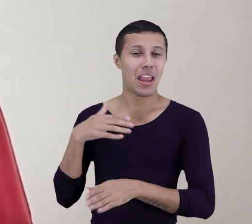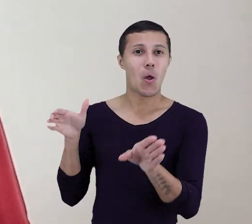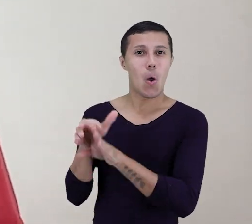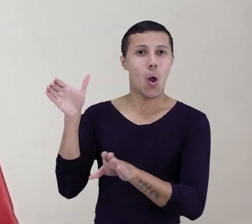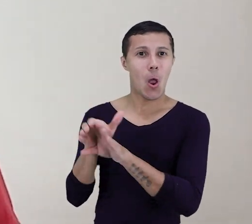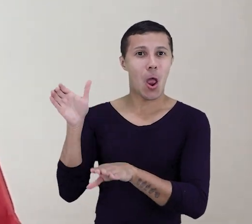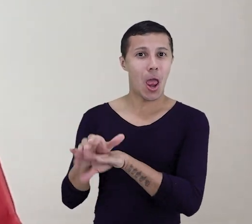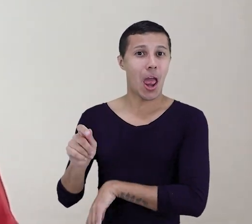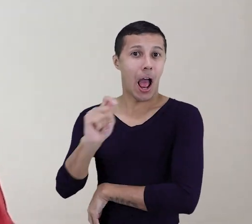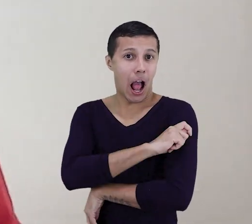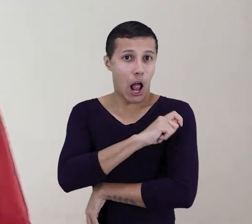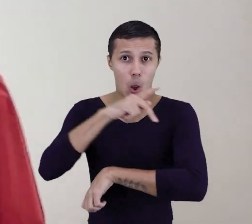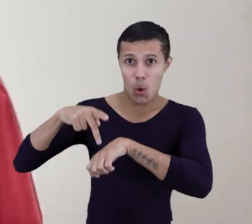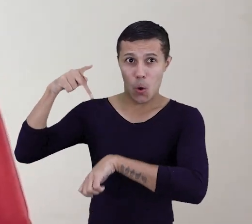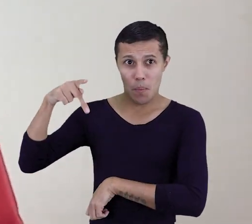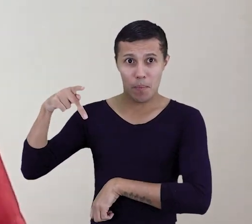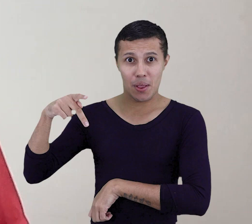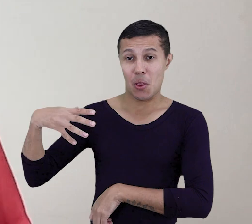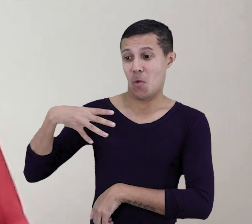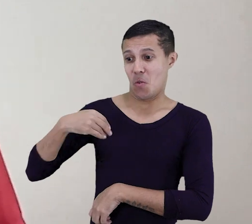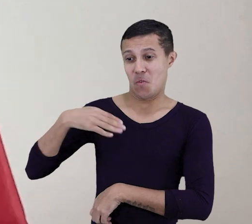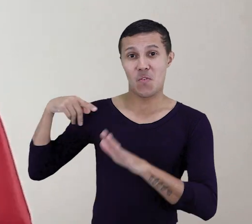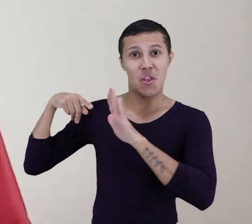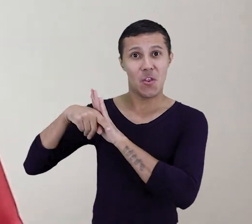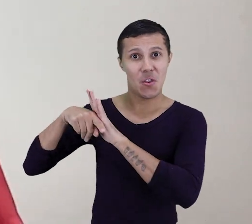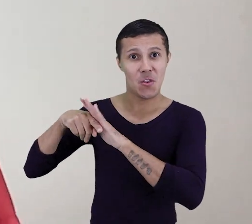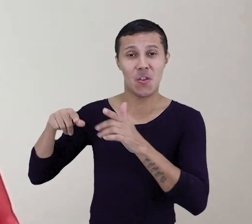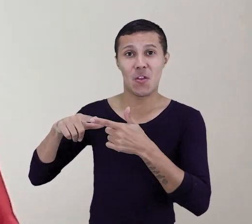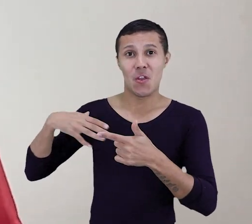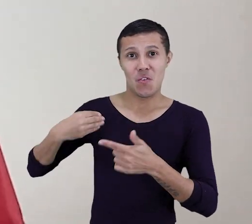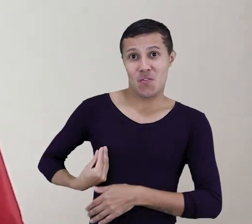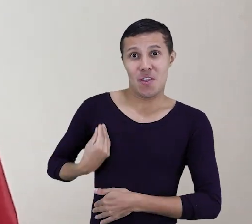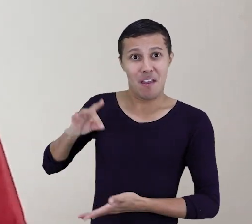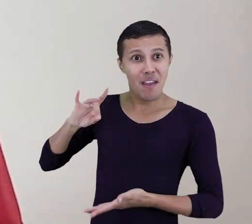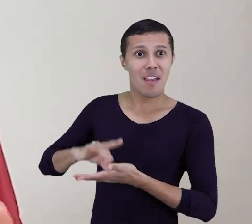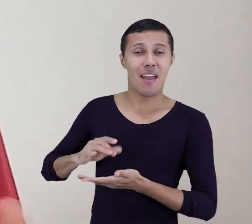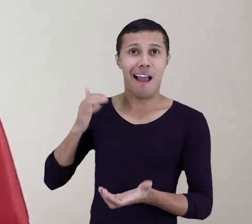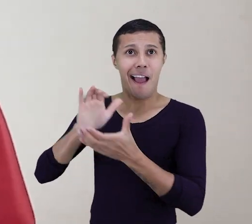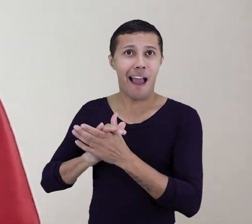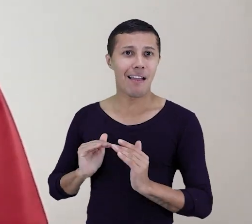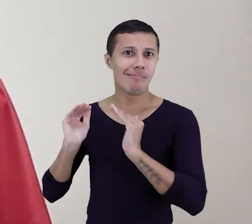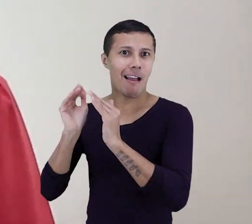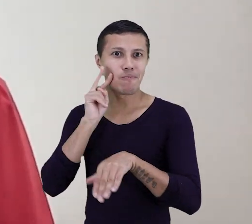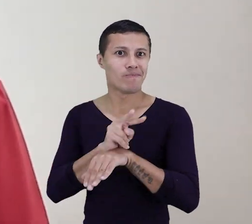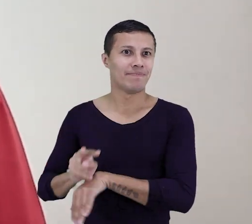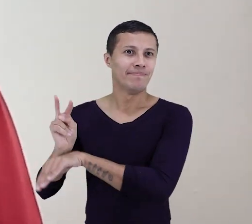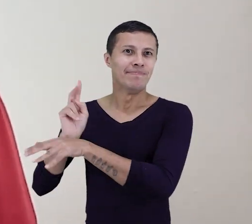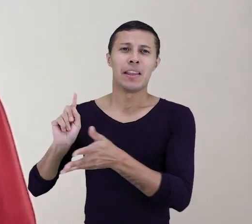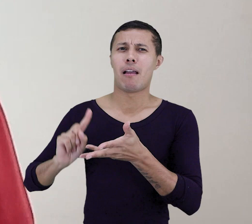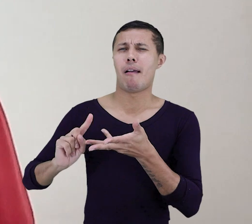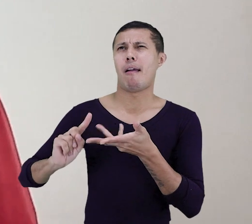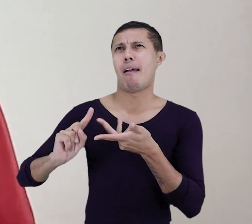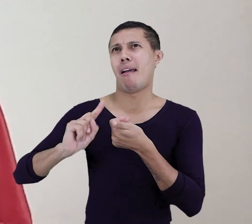alunos de pós-graduação, então assim, eu falo que são meus filhos científicos, eu tenho meus filhos biológicos, meus filhos científicos, tenho casa, marido, então assim, é tanta